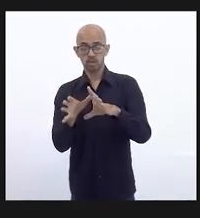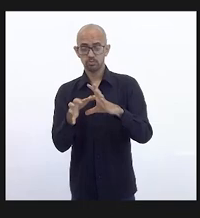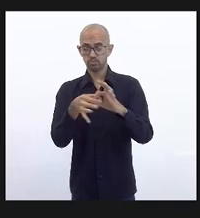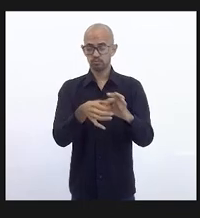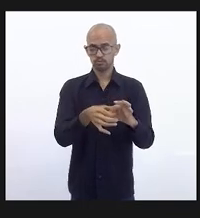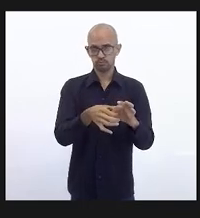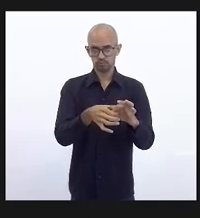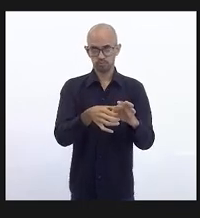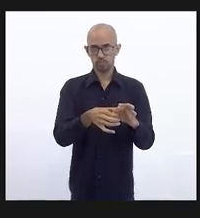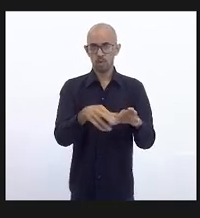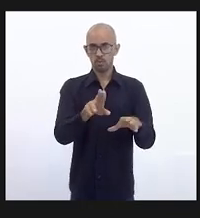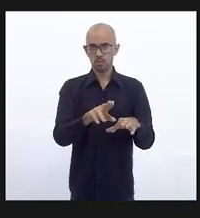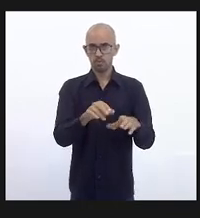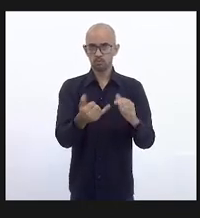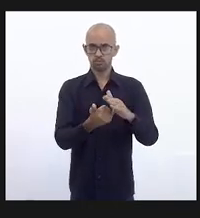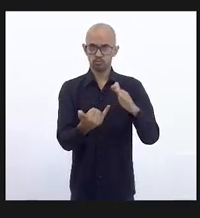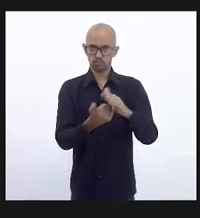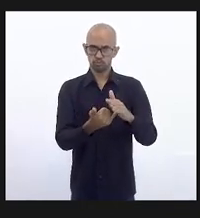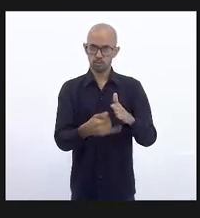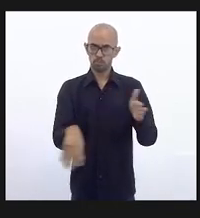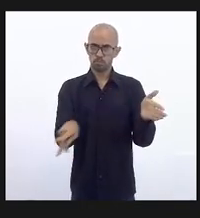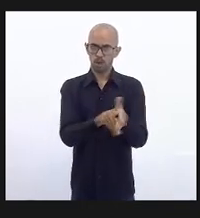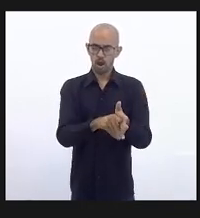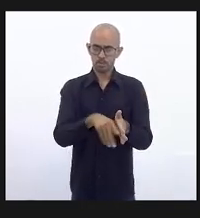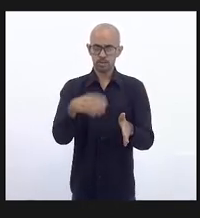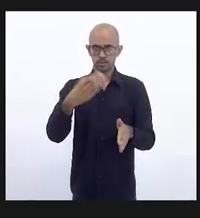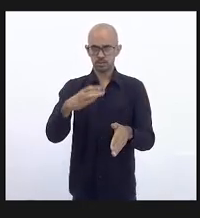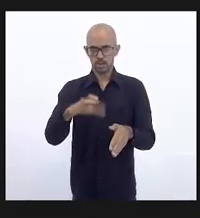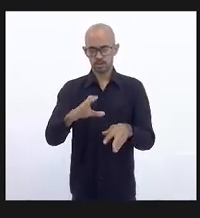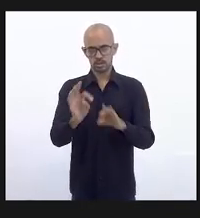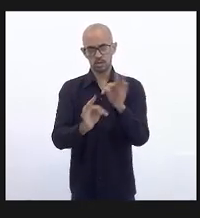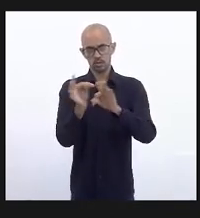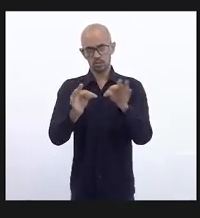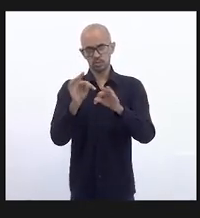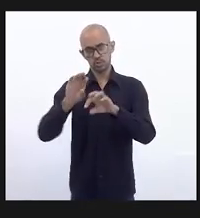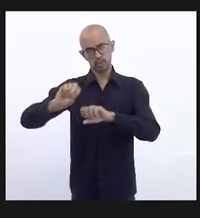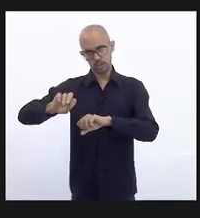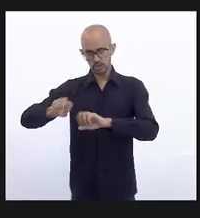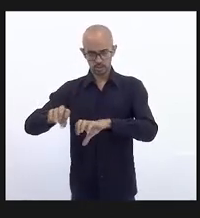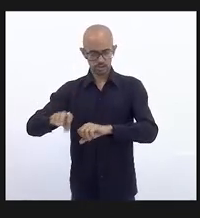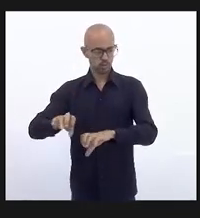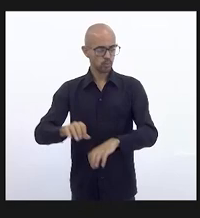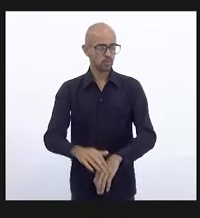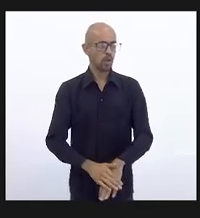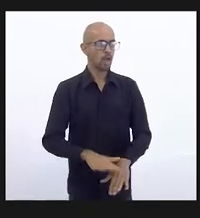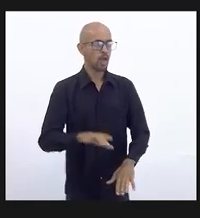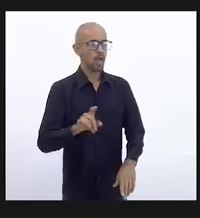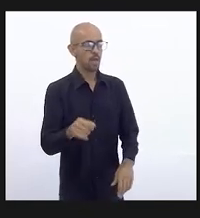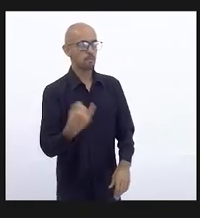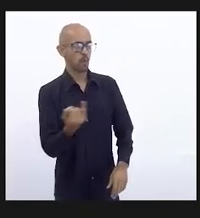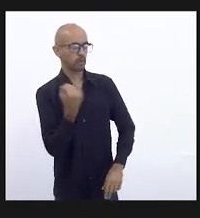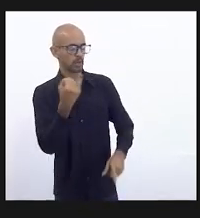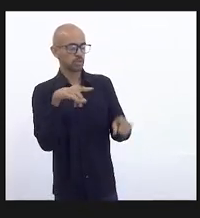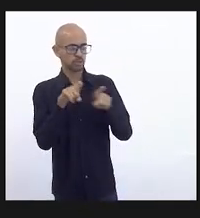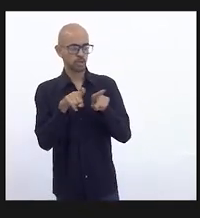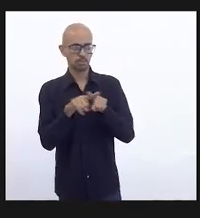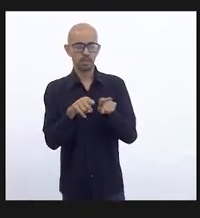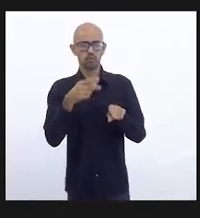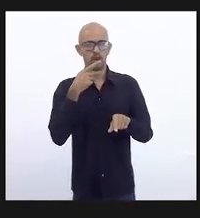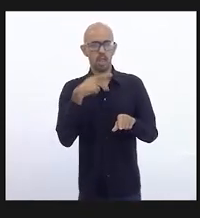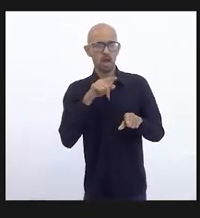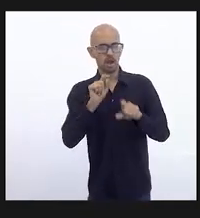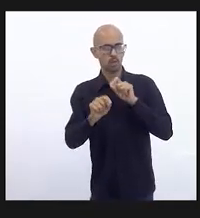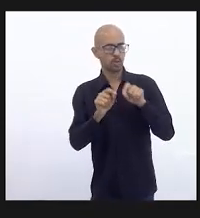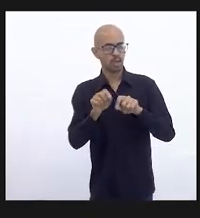de tecnologia, de ensino, de pesquisa na Zona Oeste. Mas é importante que se diga que não é